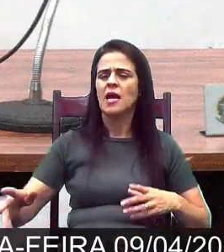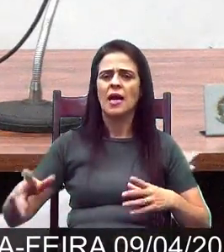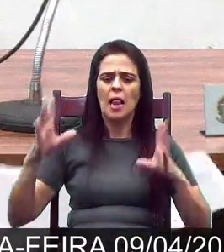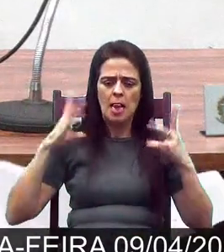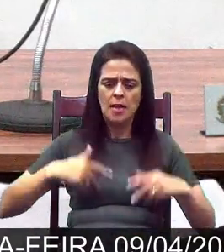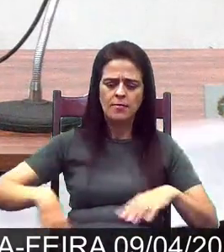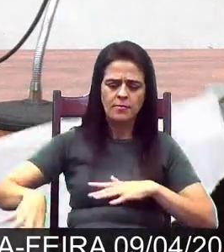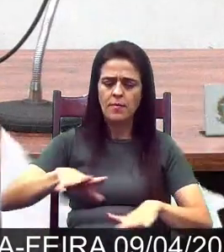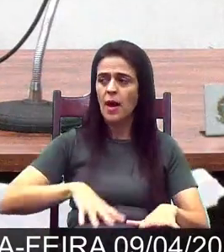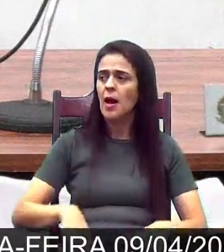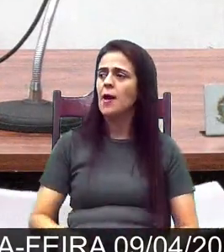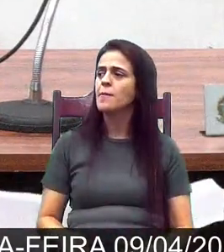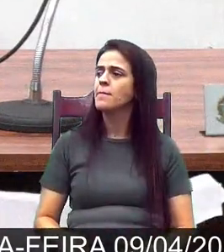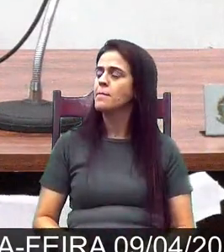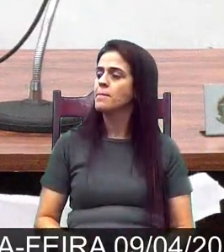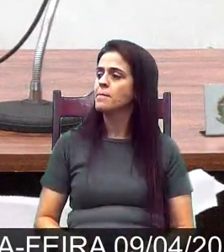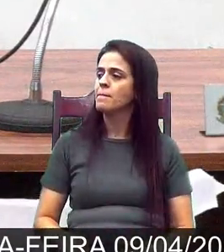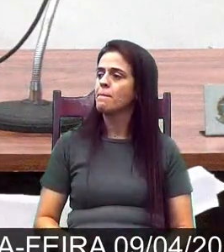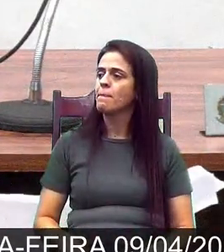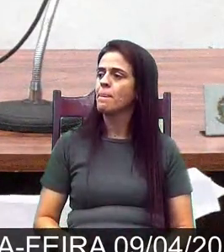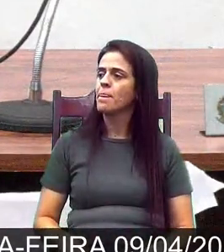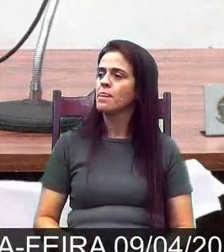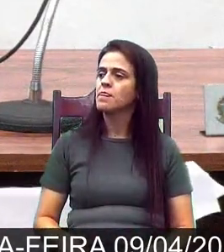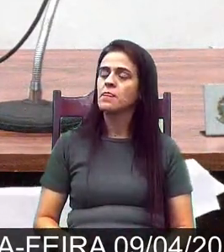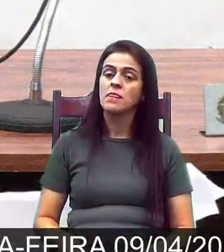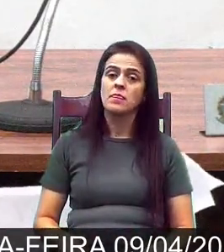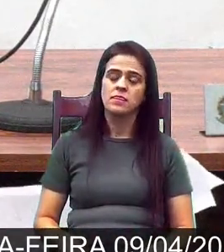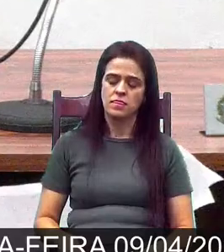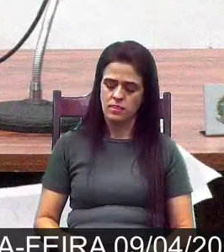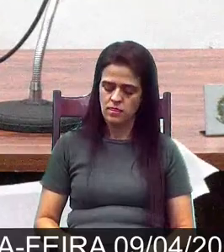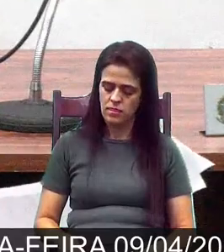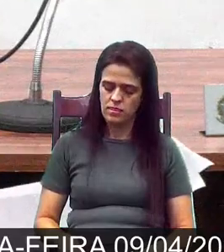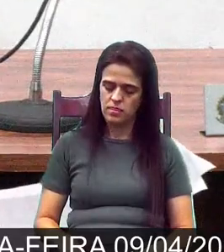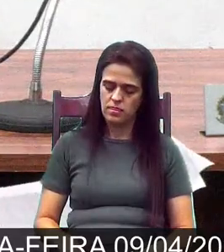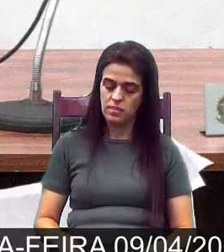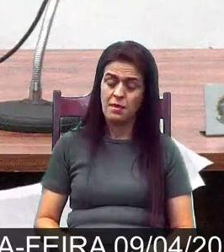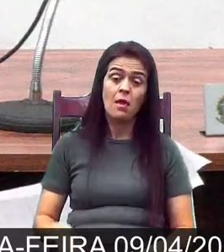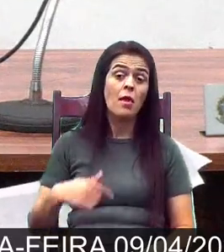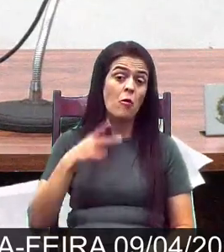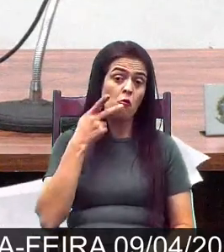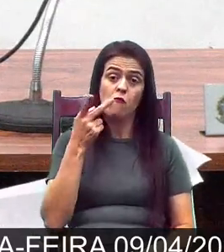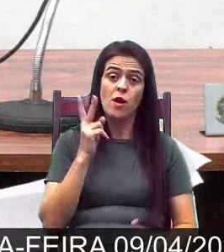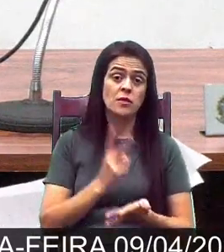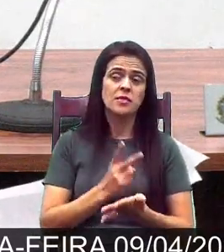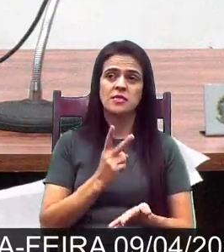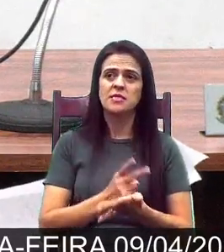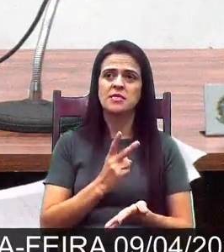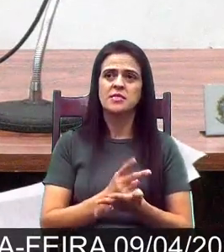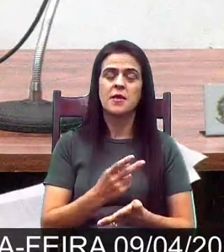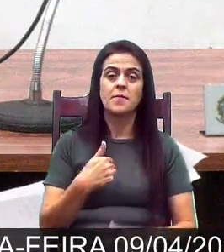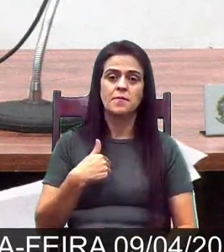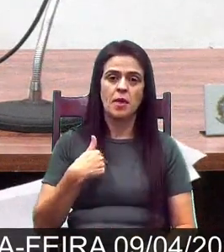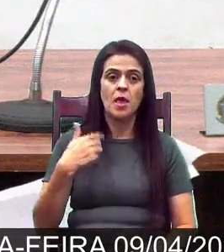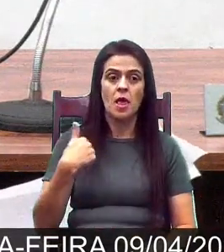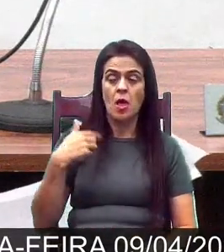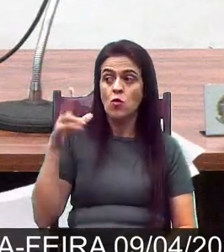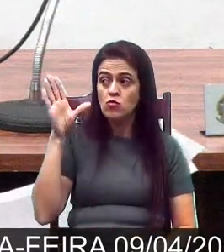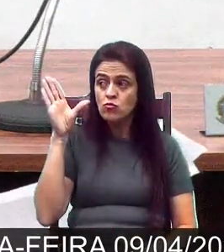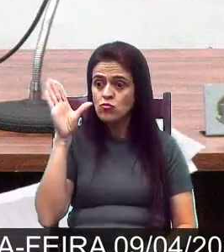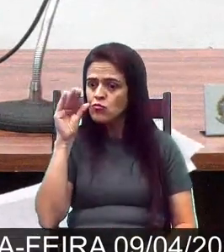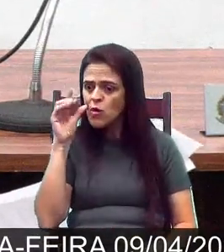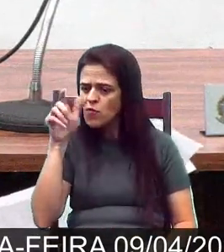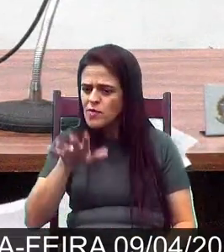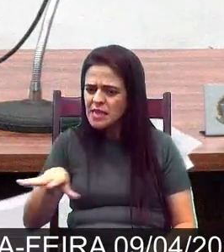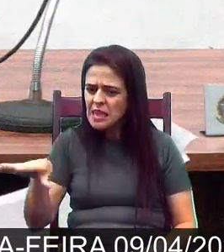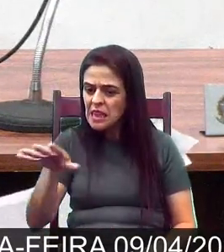coisa. Eu parei, ô Vanderval, a minhas atividades, dos meus interesses, só para